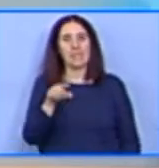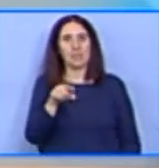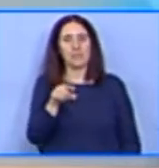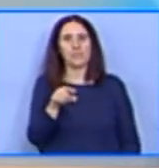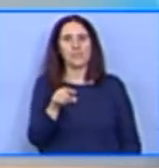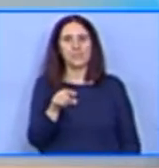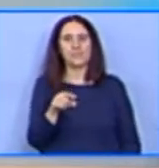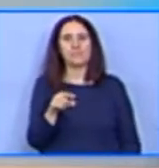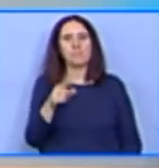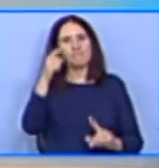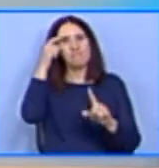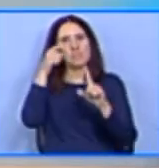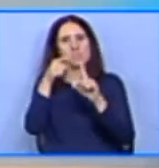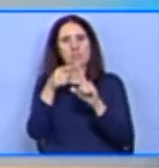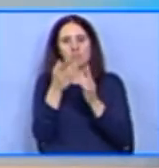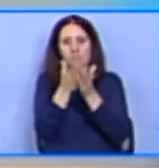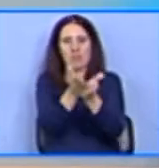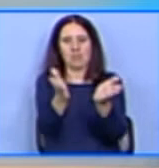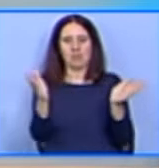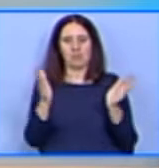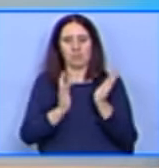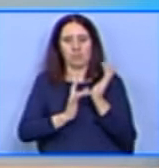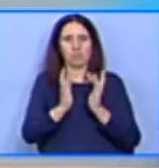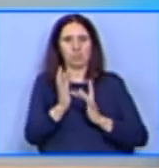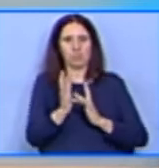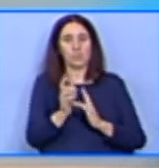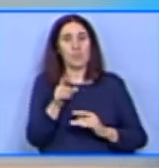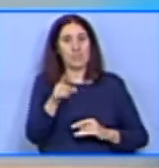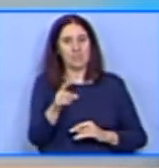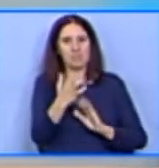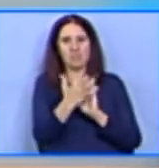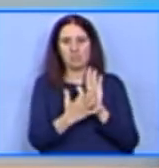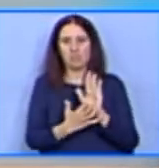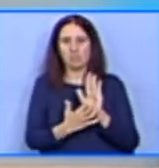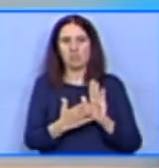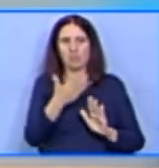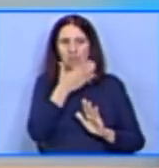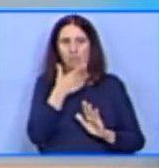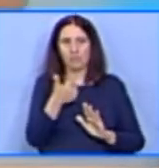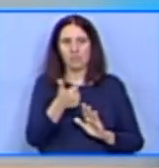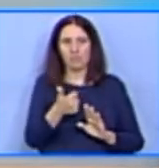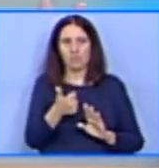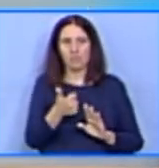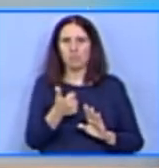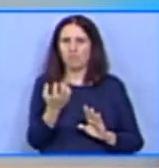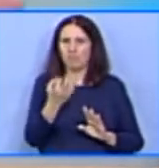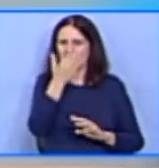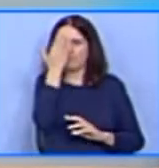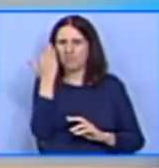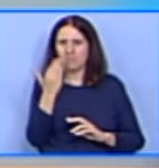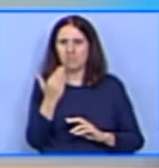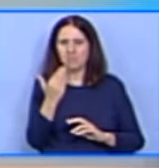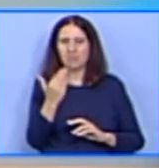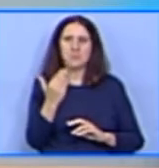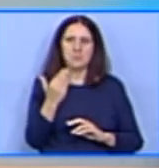Alargar a missão de Jesus. E este texto é bonito, apesar de ser difícil, apesar de